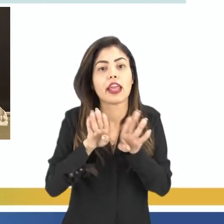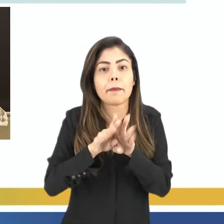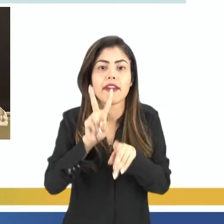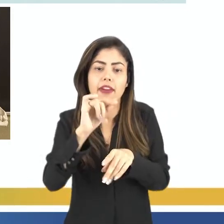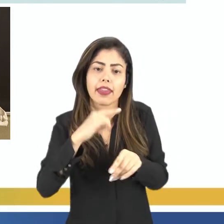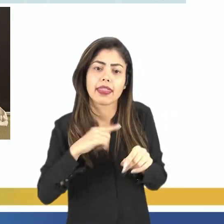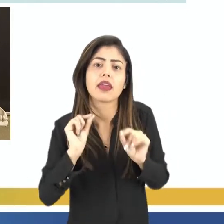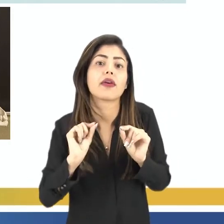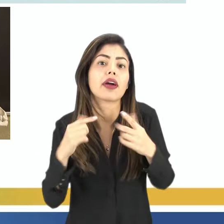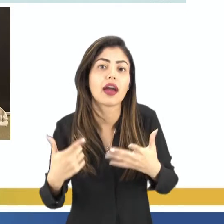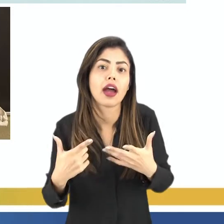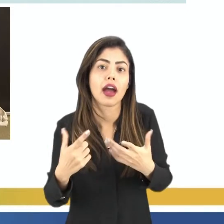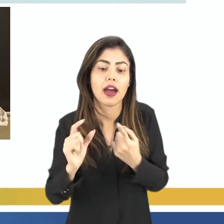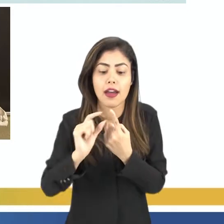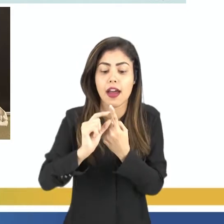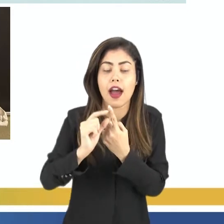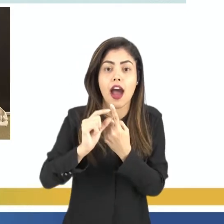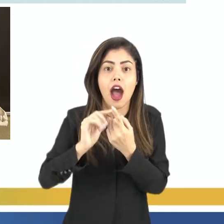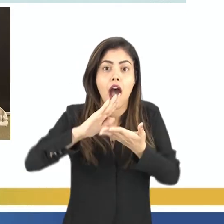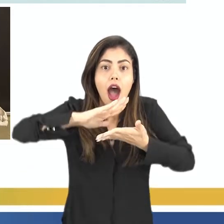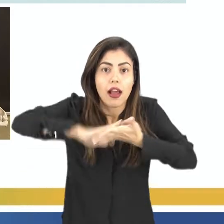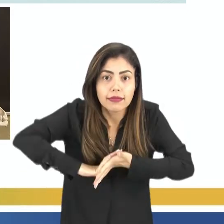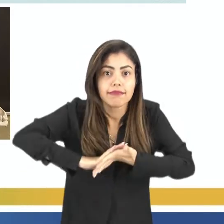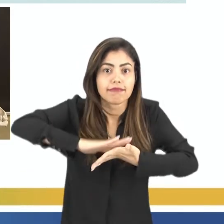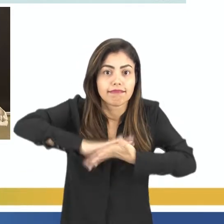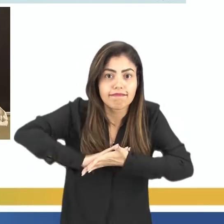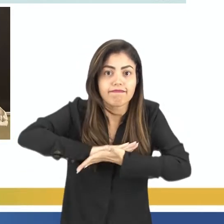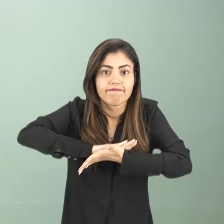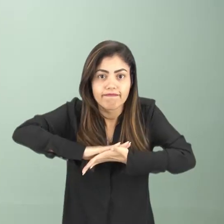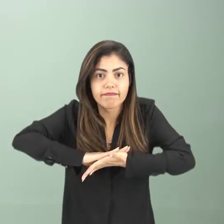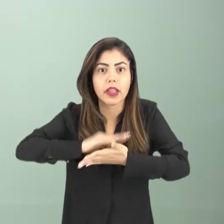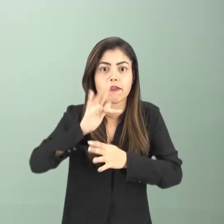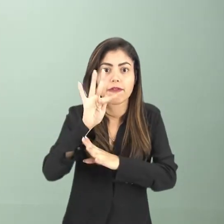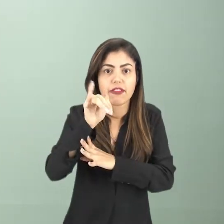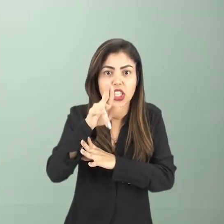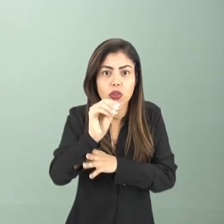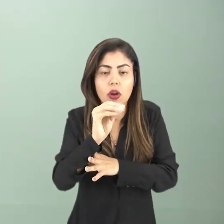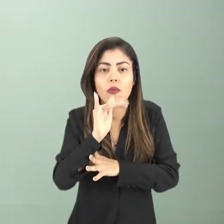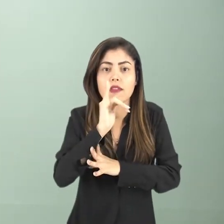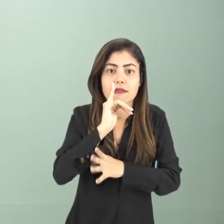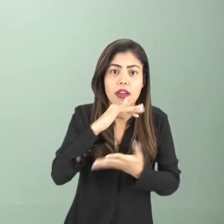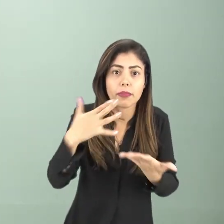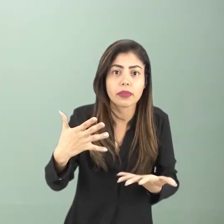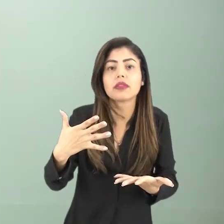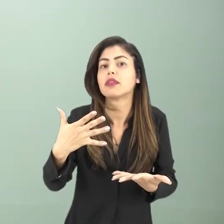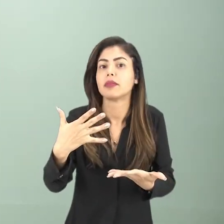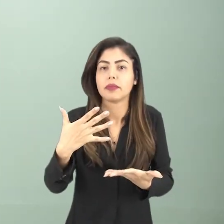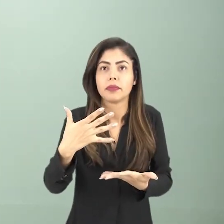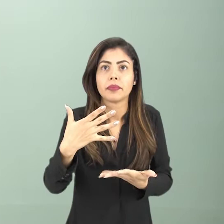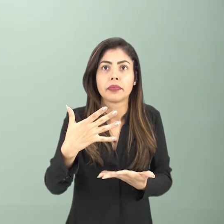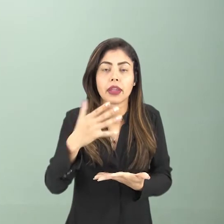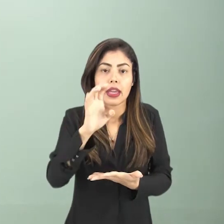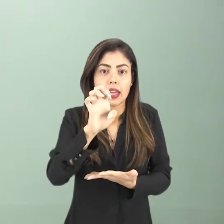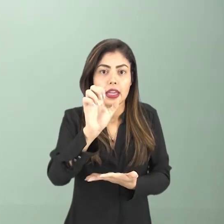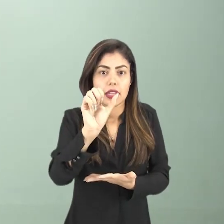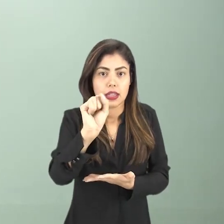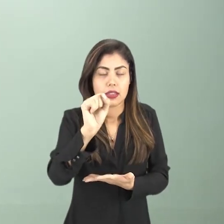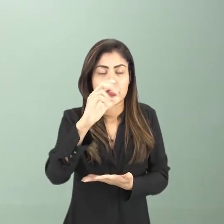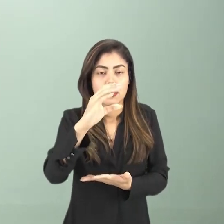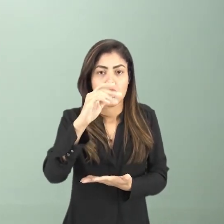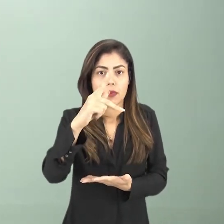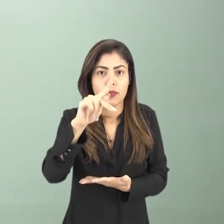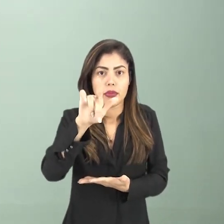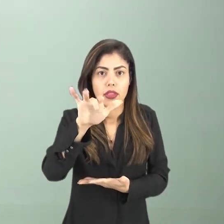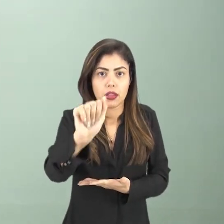aqueles ossos que são ossos achatados, finos e achatados. Um exemplo clássico é a escápula,